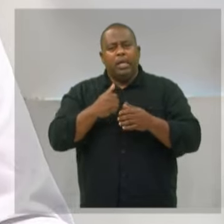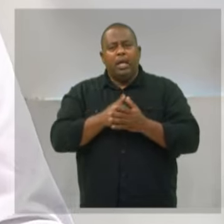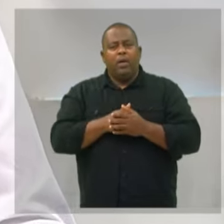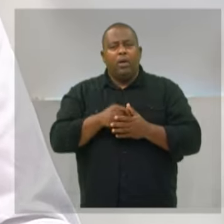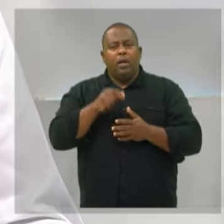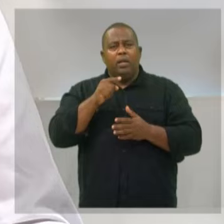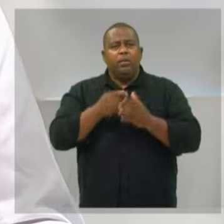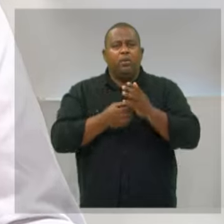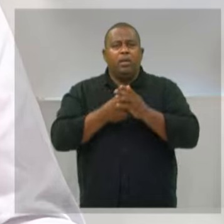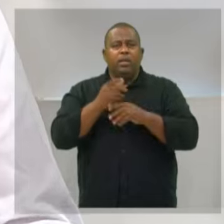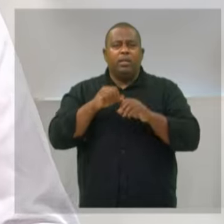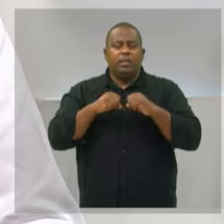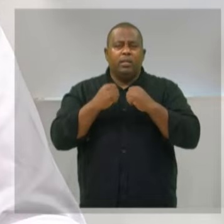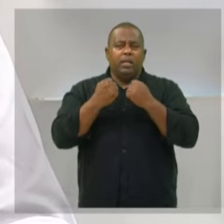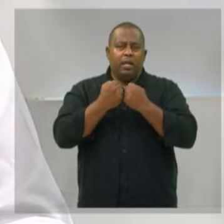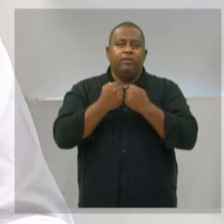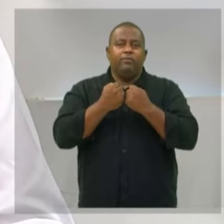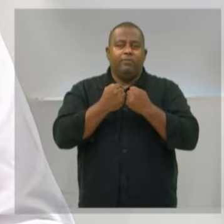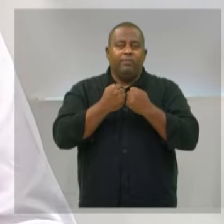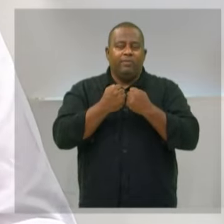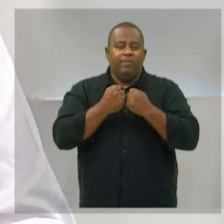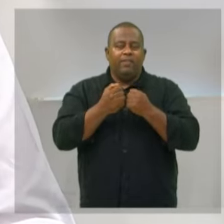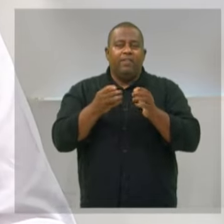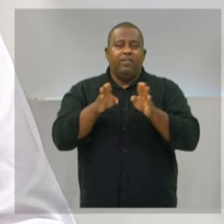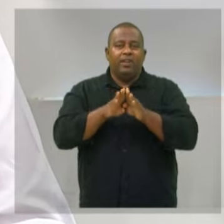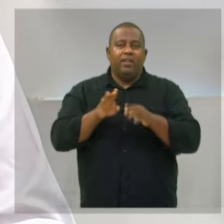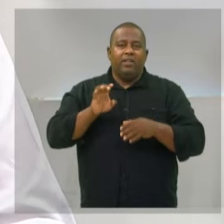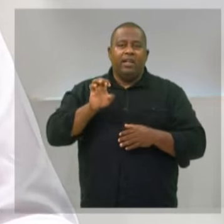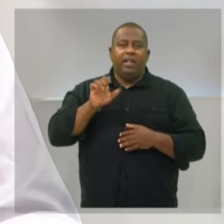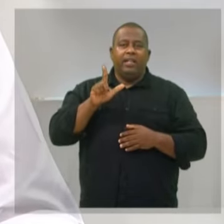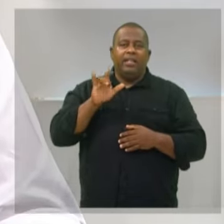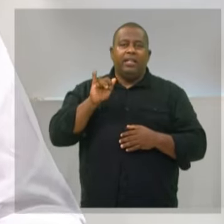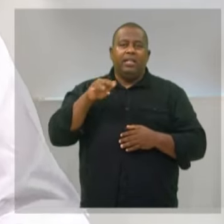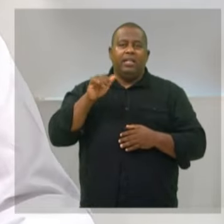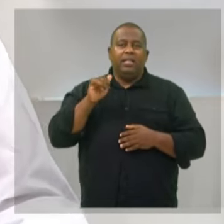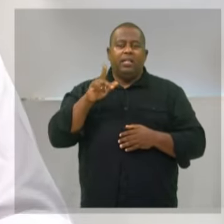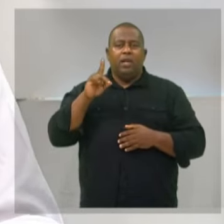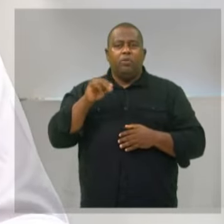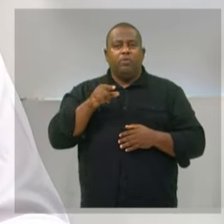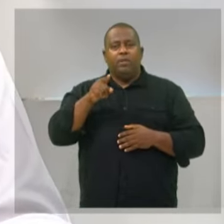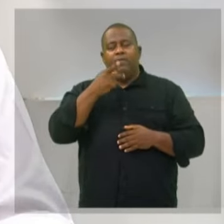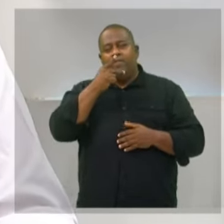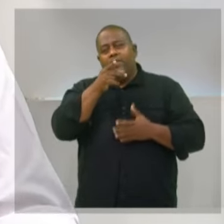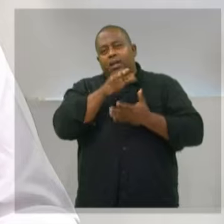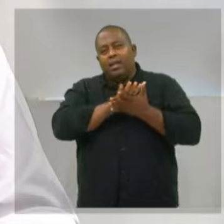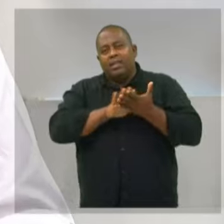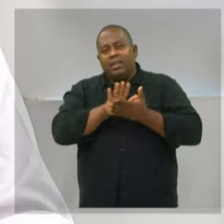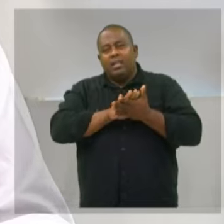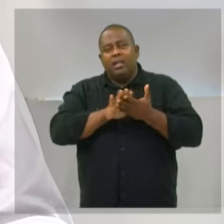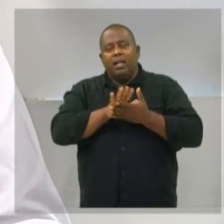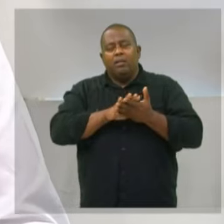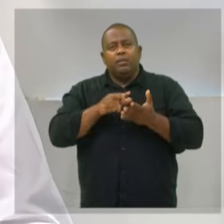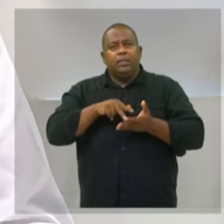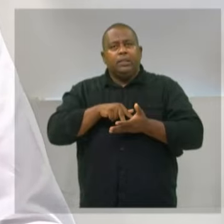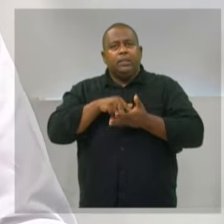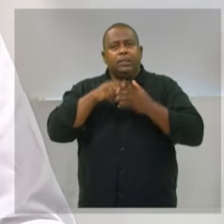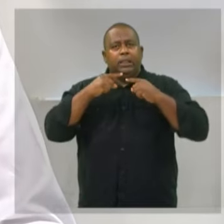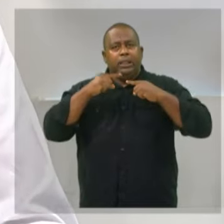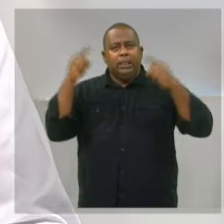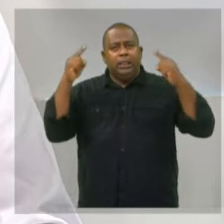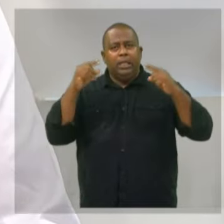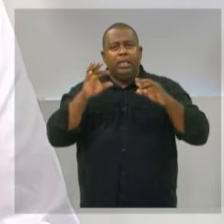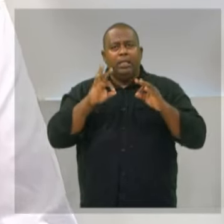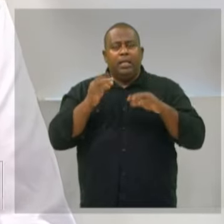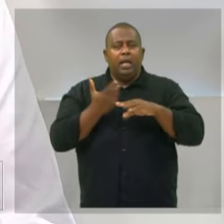Municipal fechado por Elinaldo e você não disse nada você não se levantou a grama e o